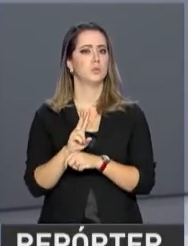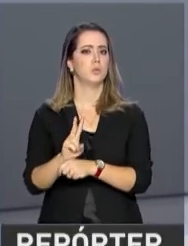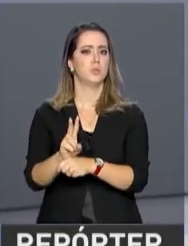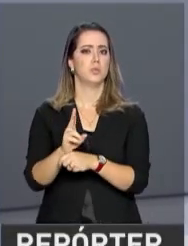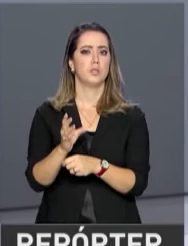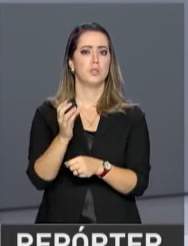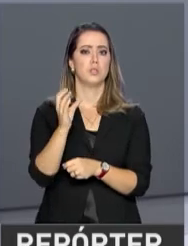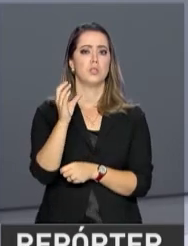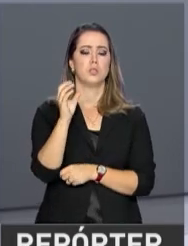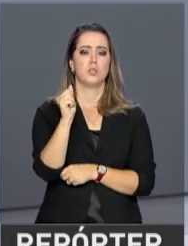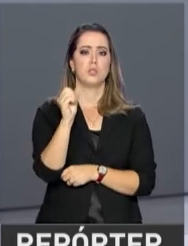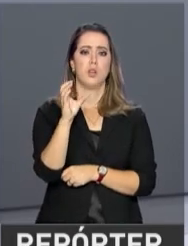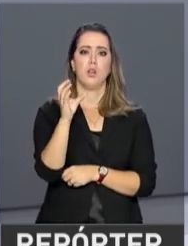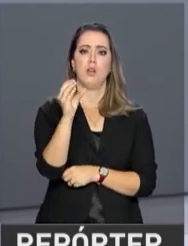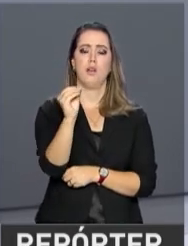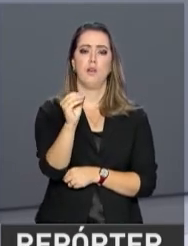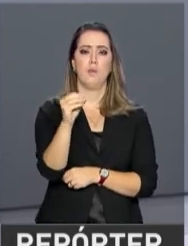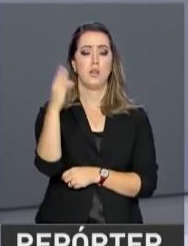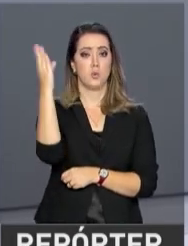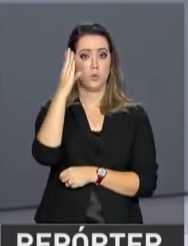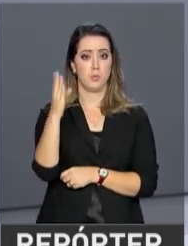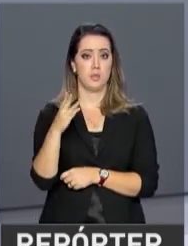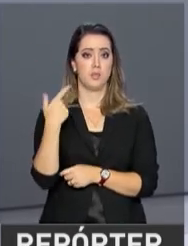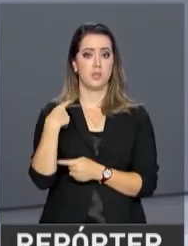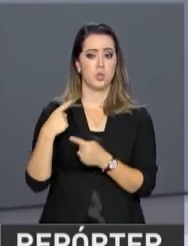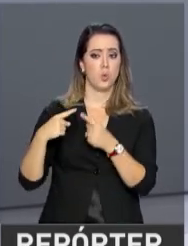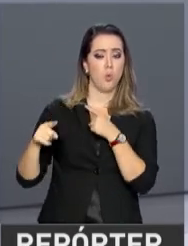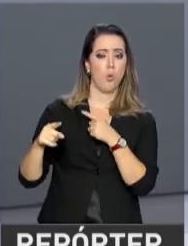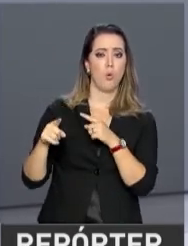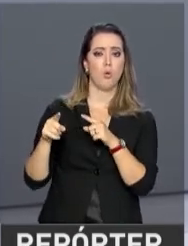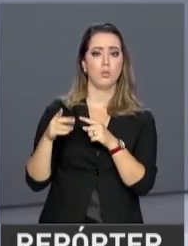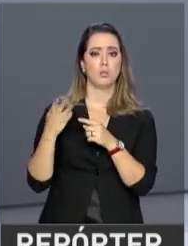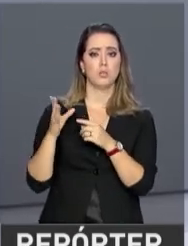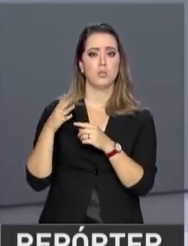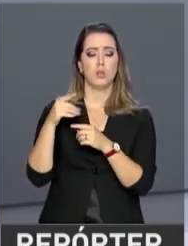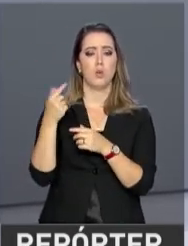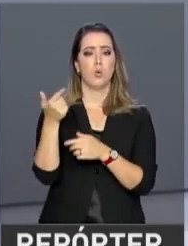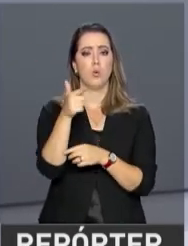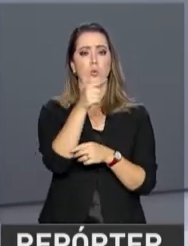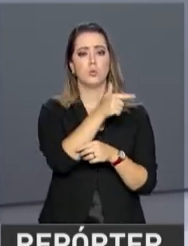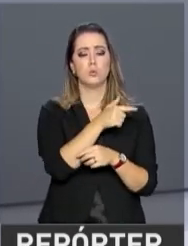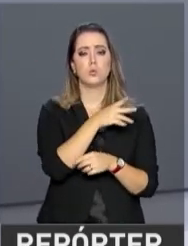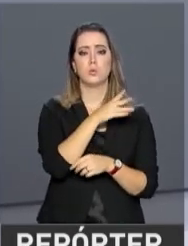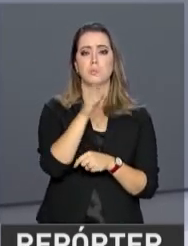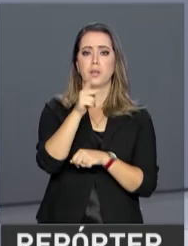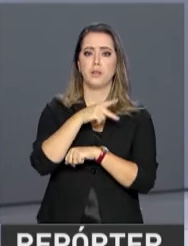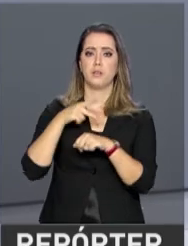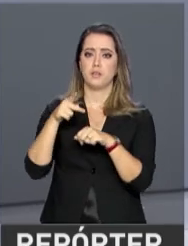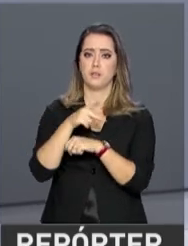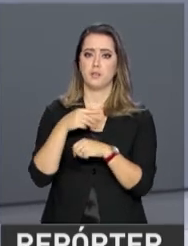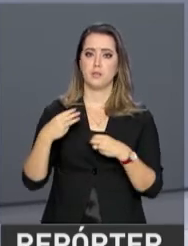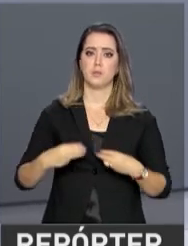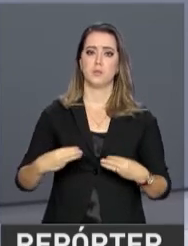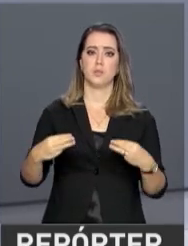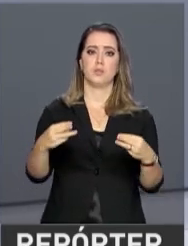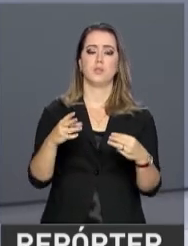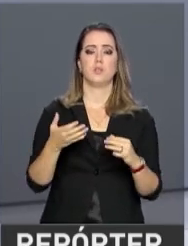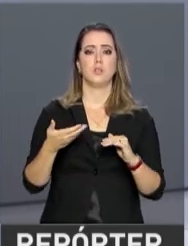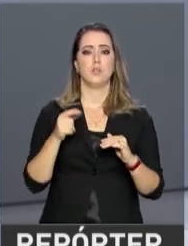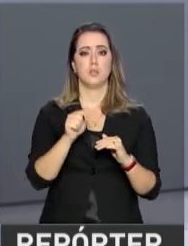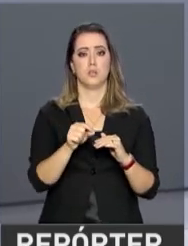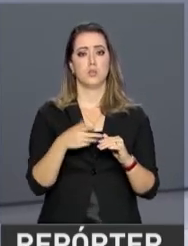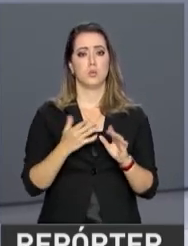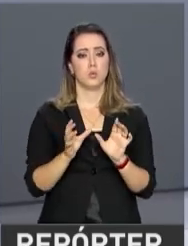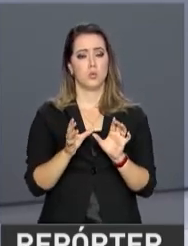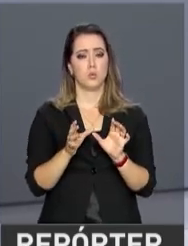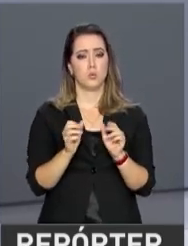aço nacional contra aço importado de empresas da china e da rússia os ministros da câmara de comércio exterior concordaram